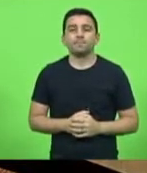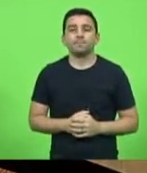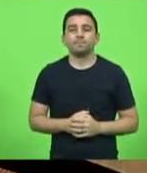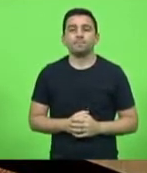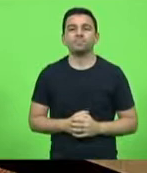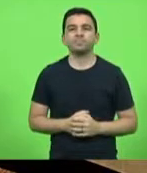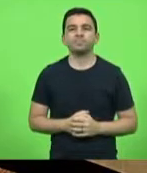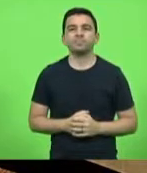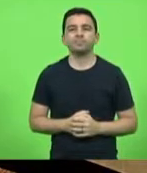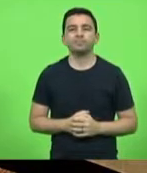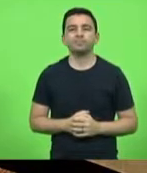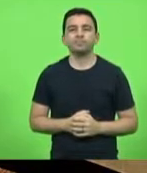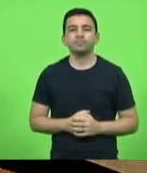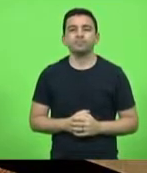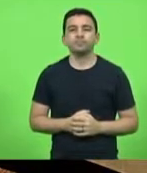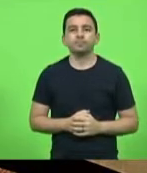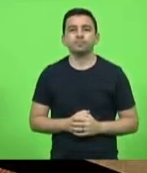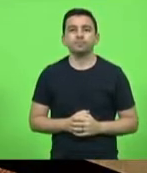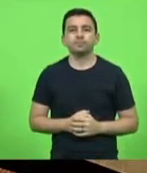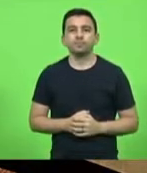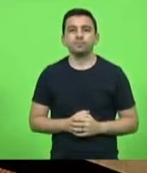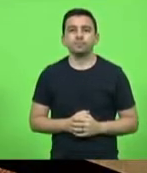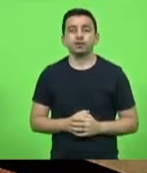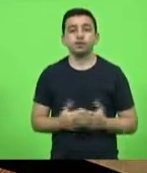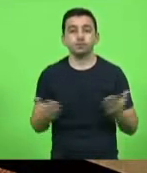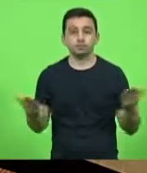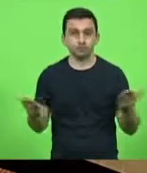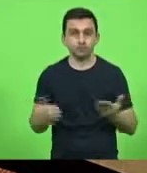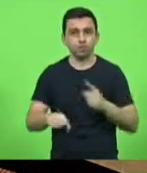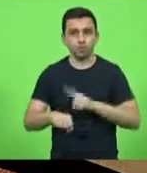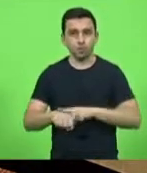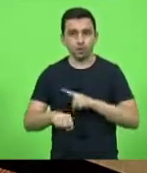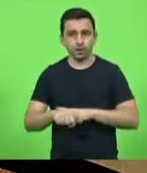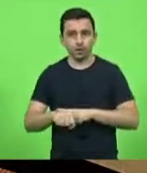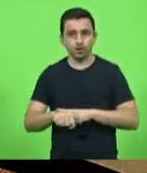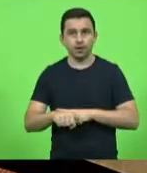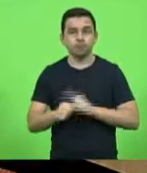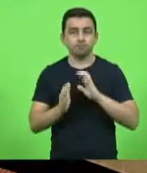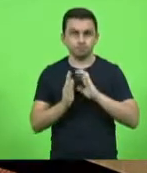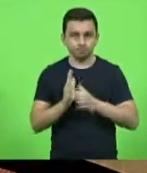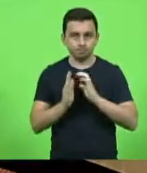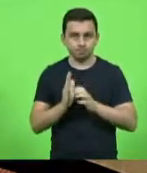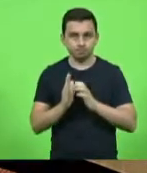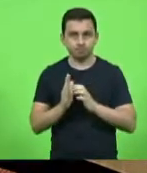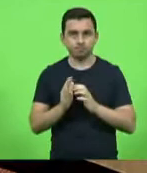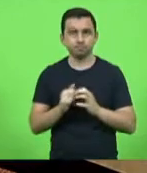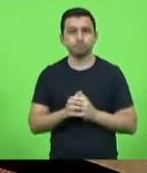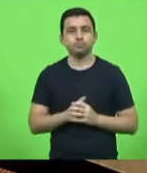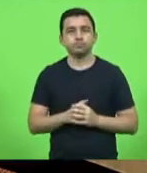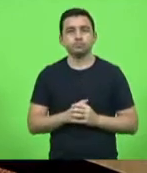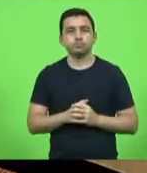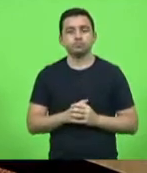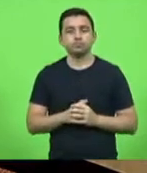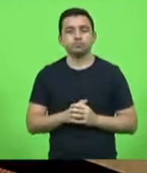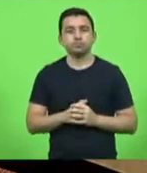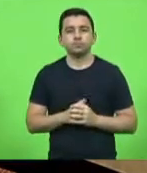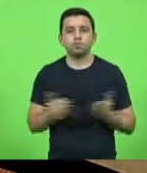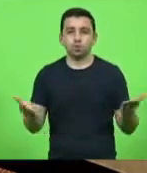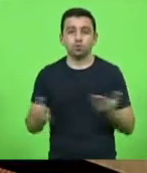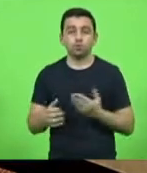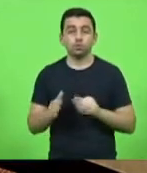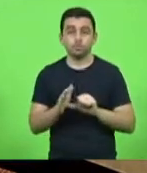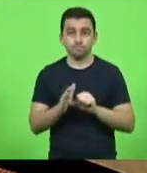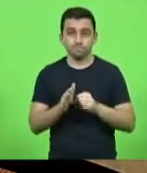nós passaremos agora o horário destinado os partidos políticos e hoje o